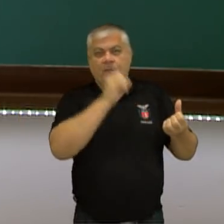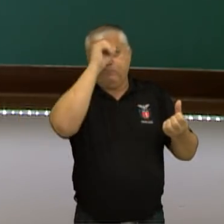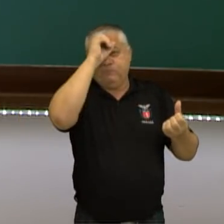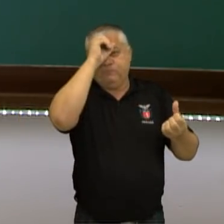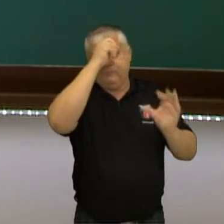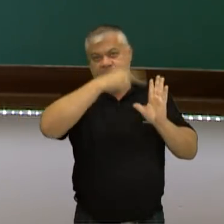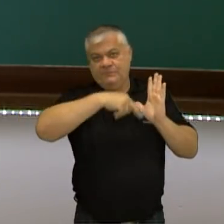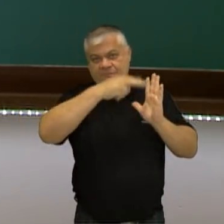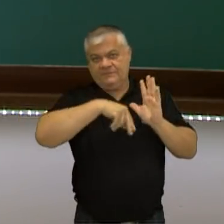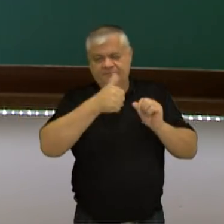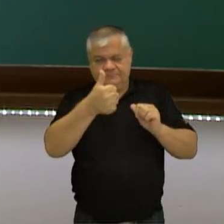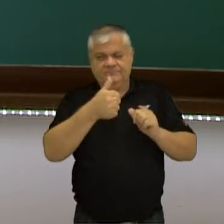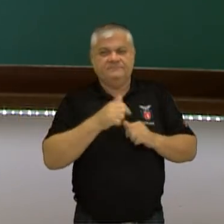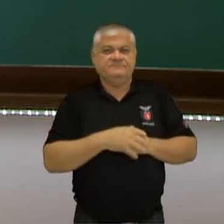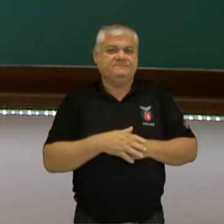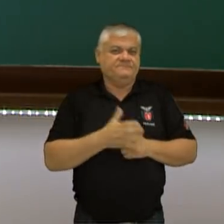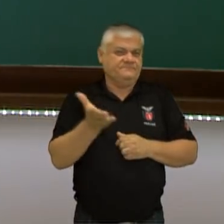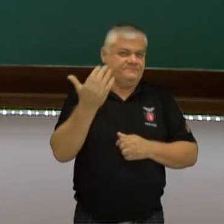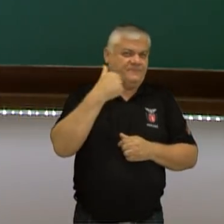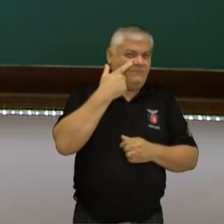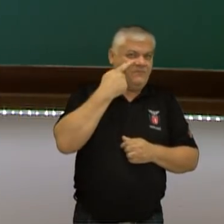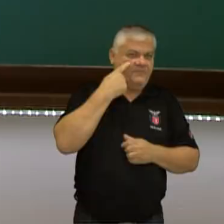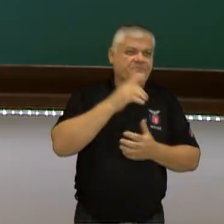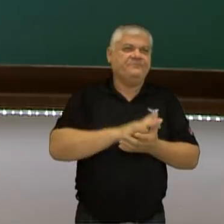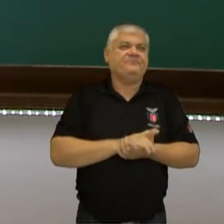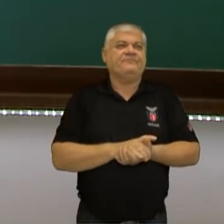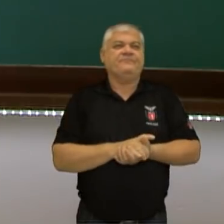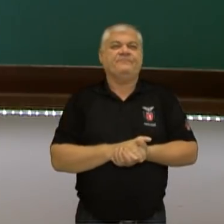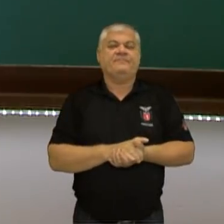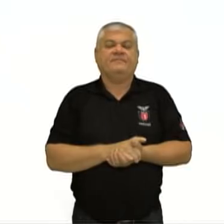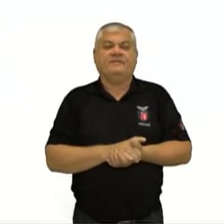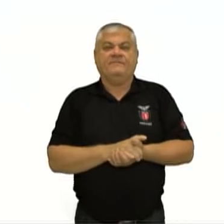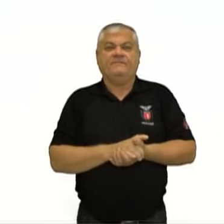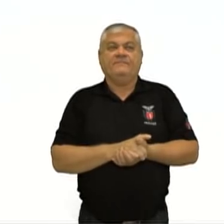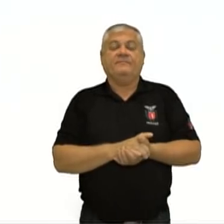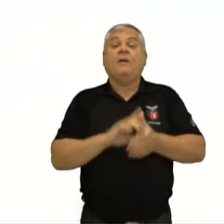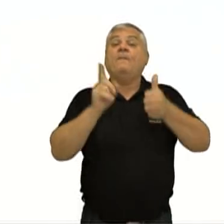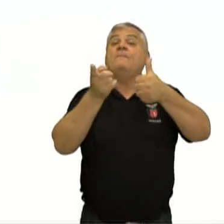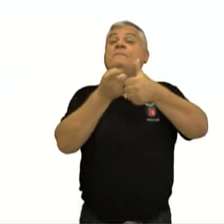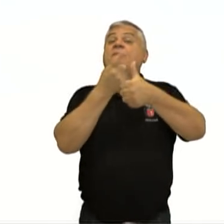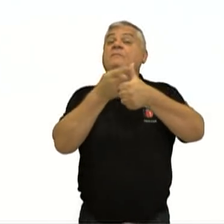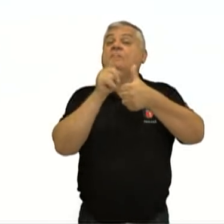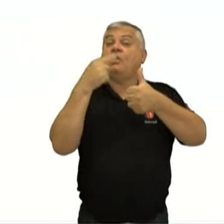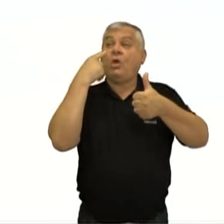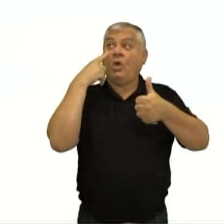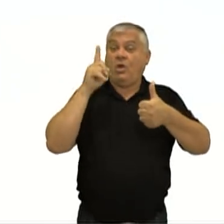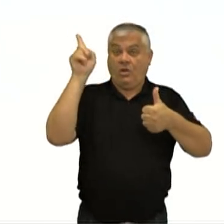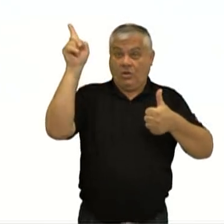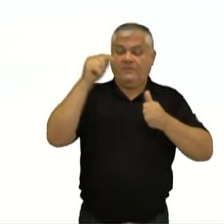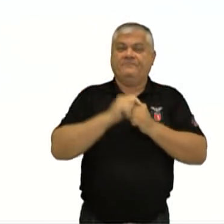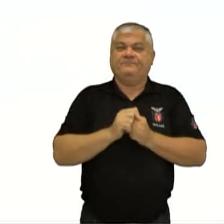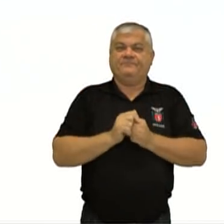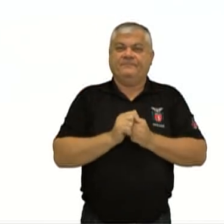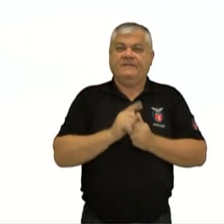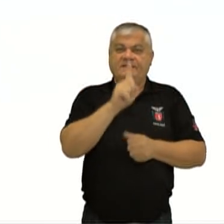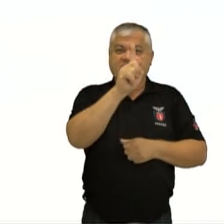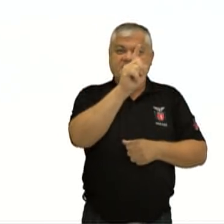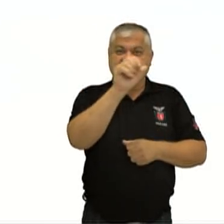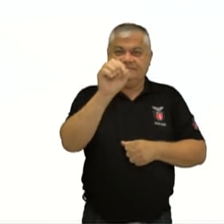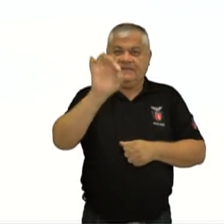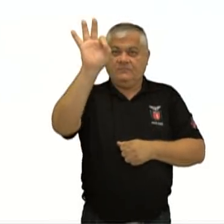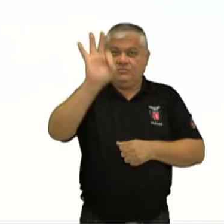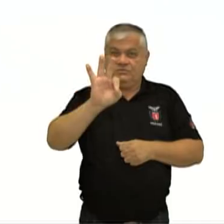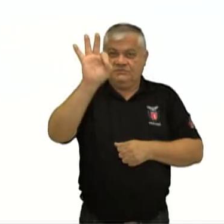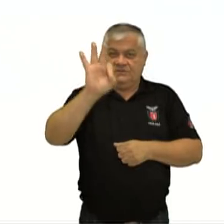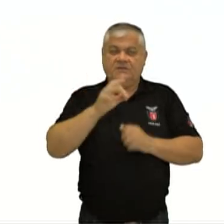sabe ler. Vamos conferir? Dá uma olhada comigo. Então, olha lá. O que eu tenho que fazer? Eu vou dividir o 100%, ou seja, o